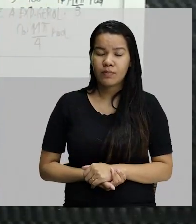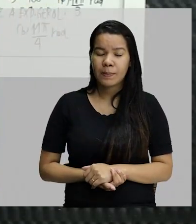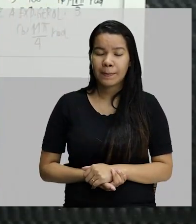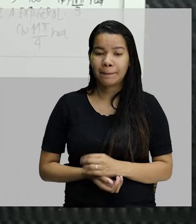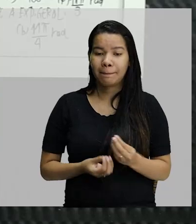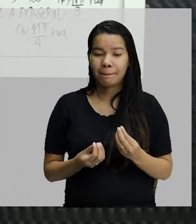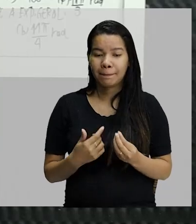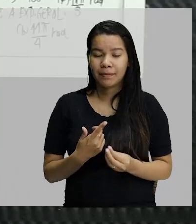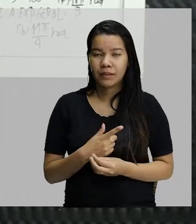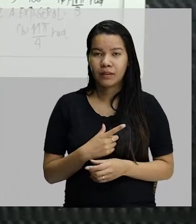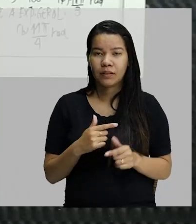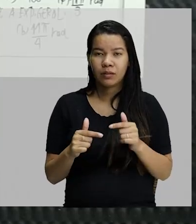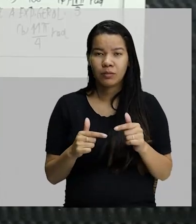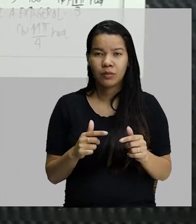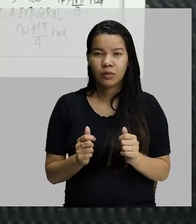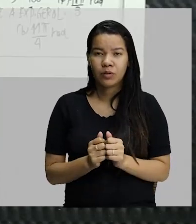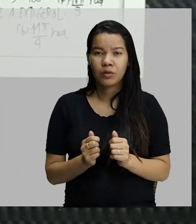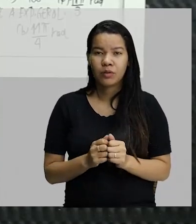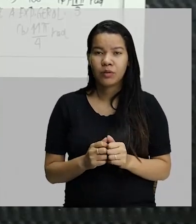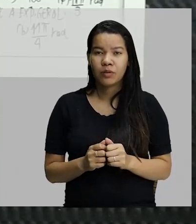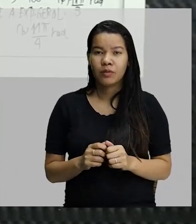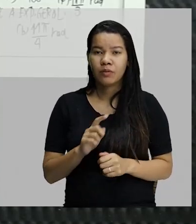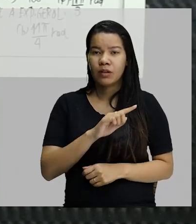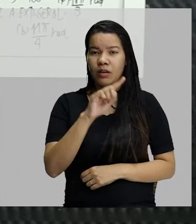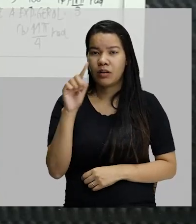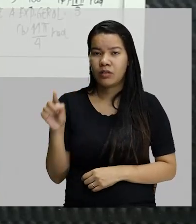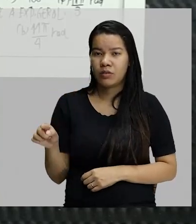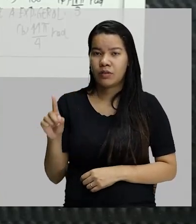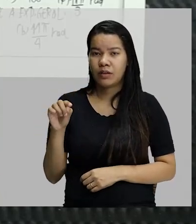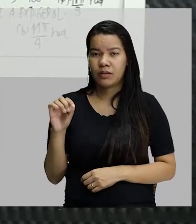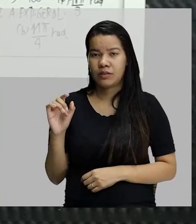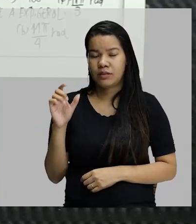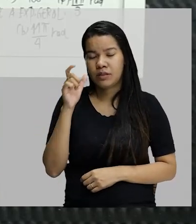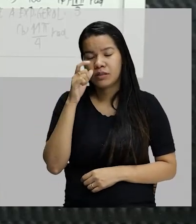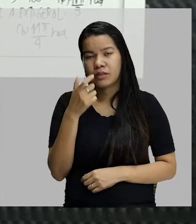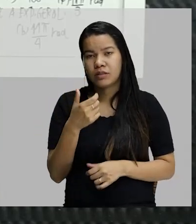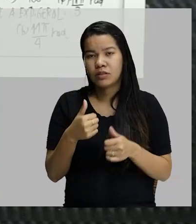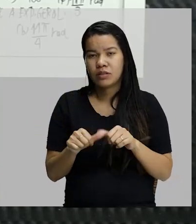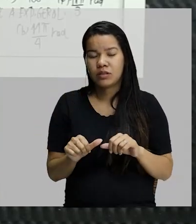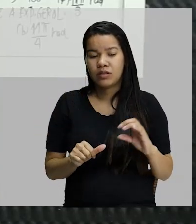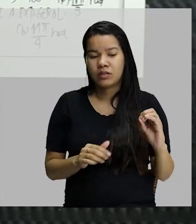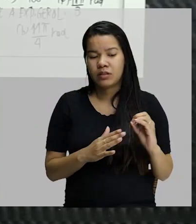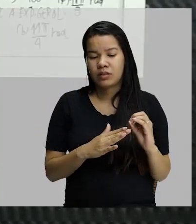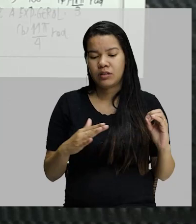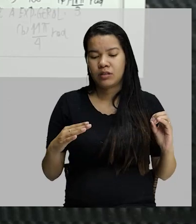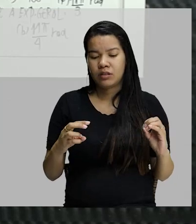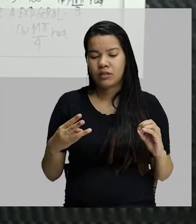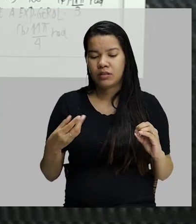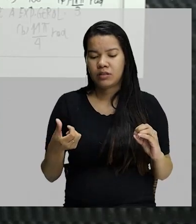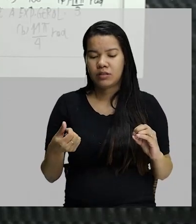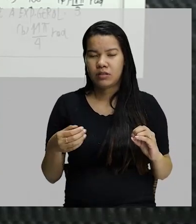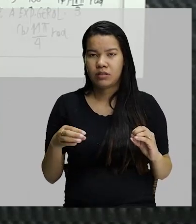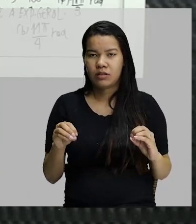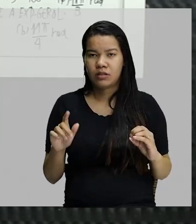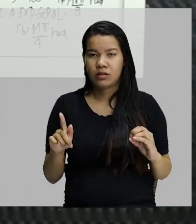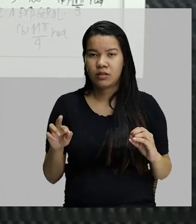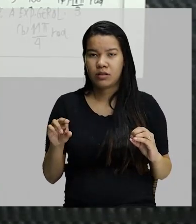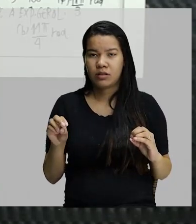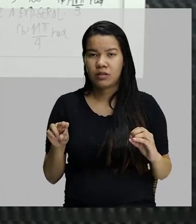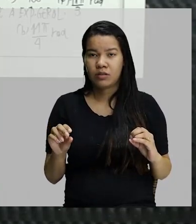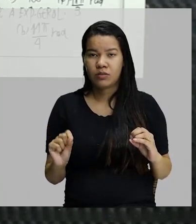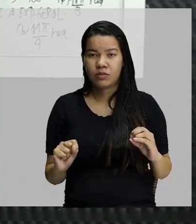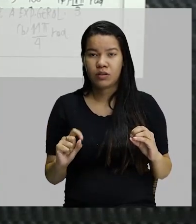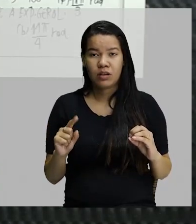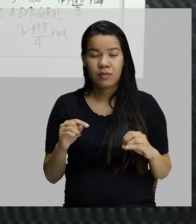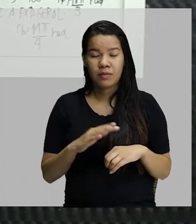com arco, galera, é interessante que esse arco esteja entre 0 e 360 graus. Tá? É